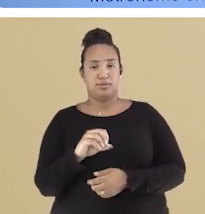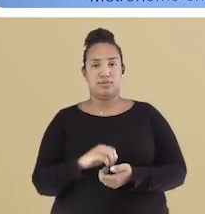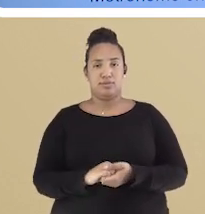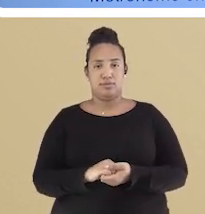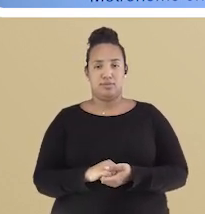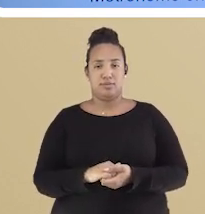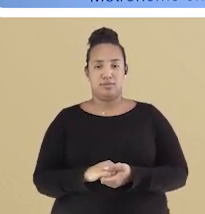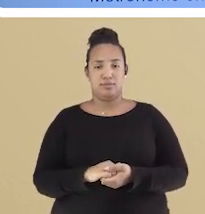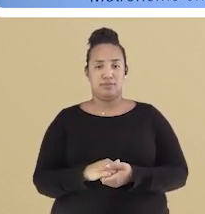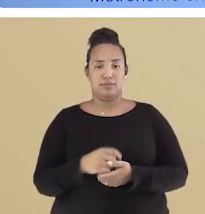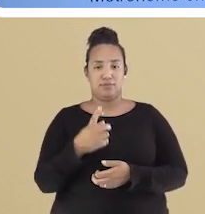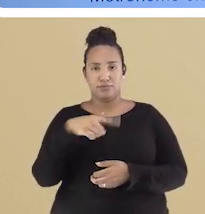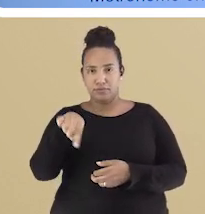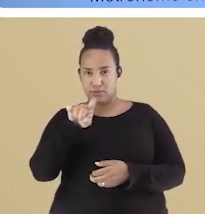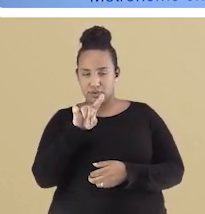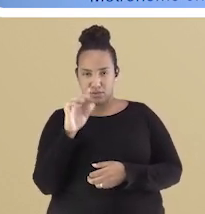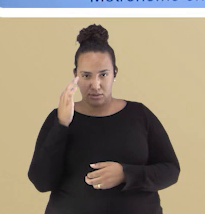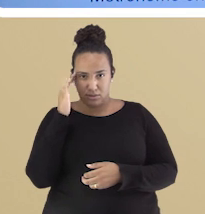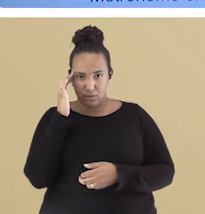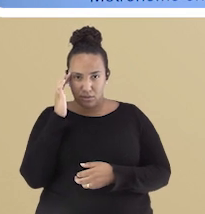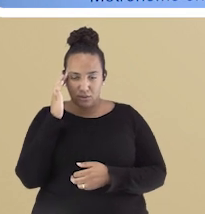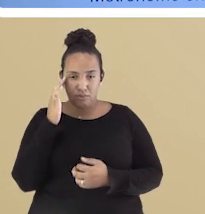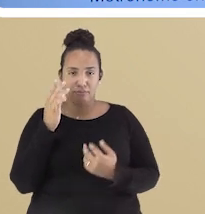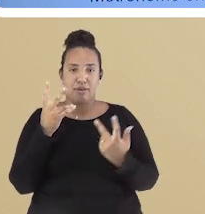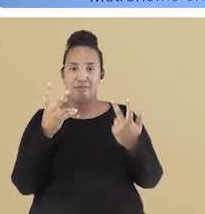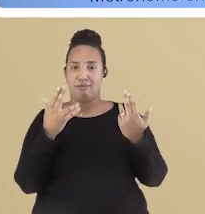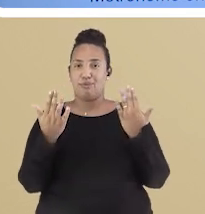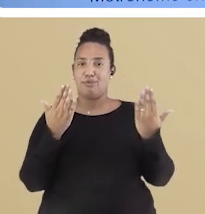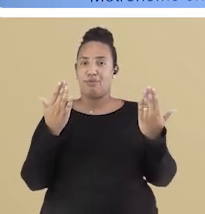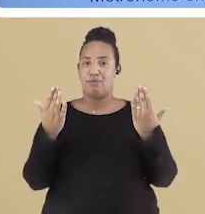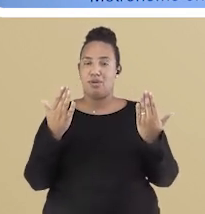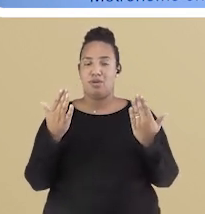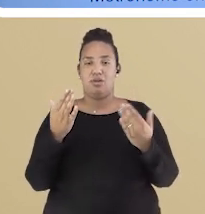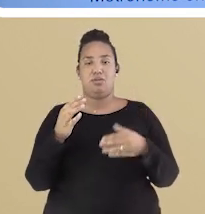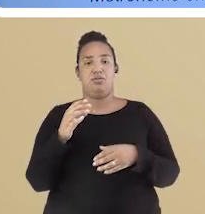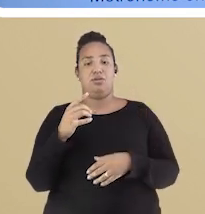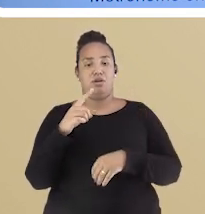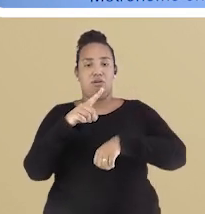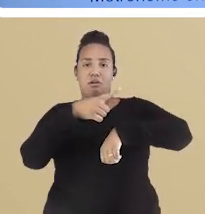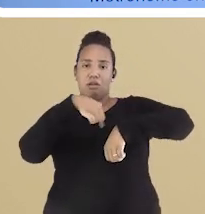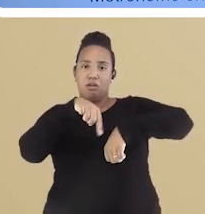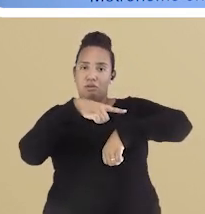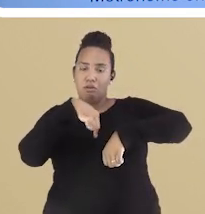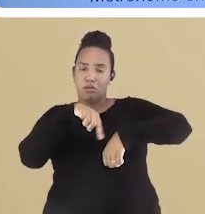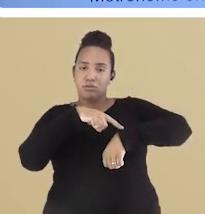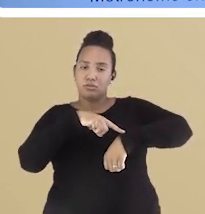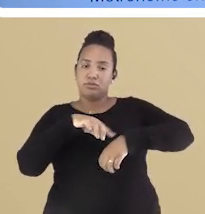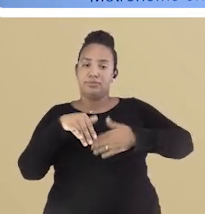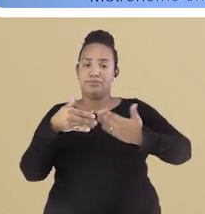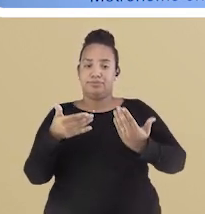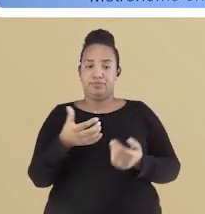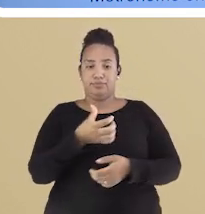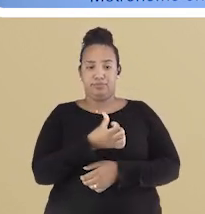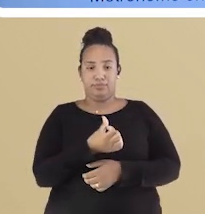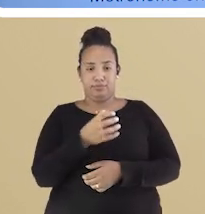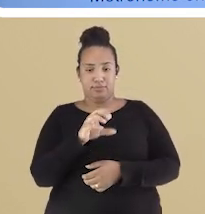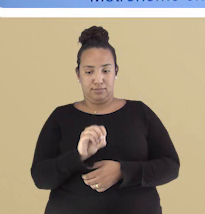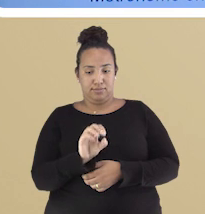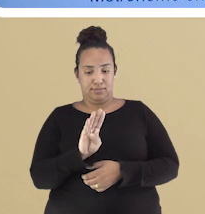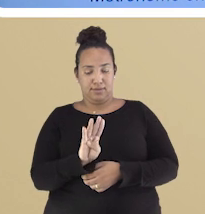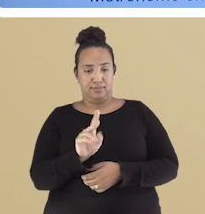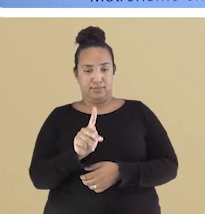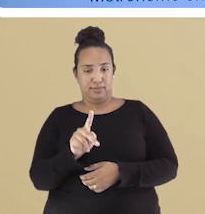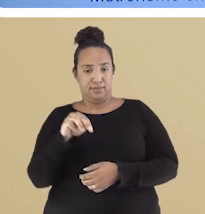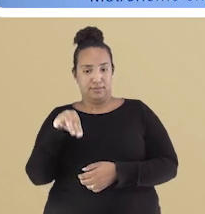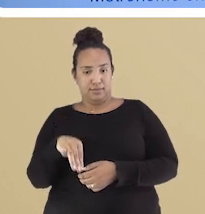isso sua família para vocês nós temos exatamente 60 segundos e um minuto Isso significa que o